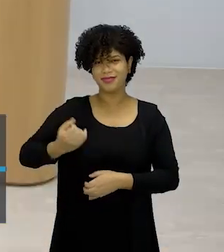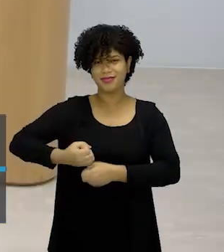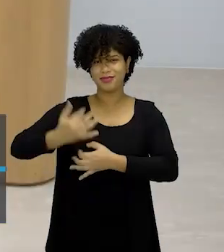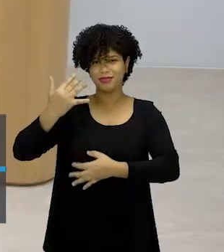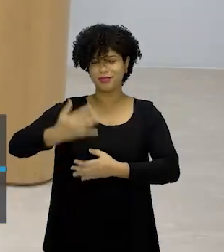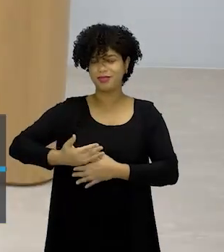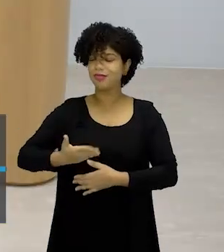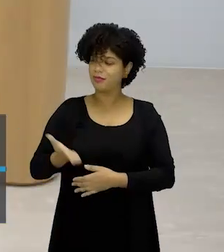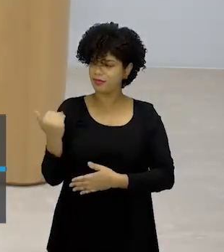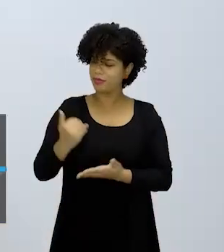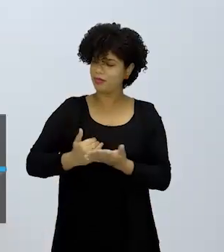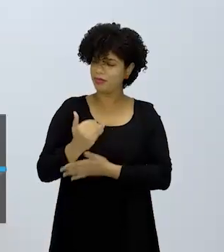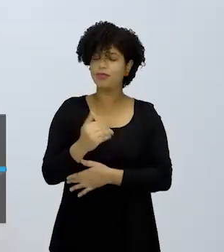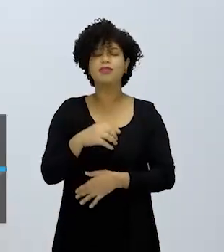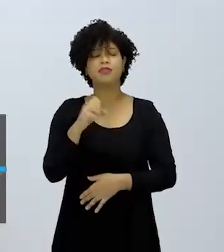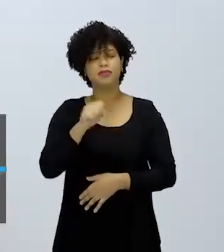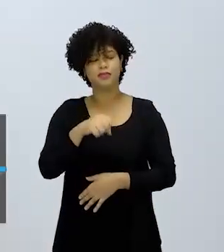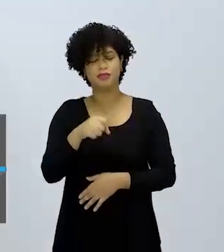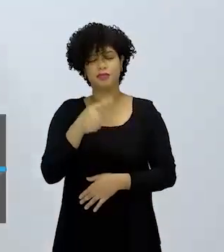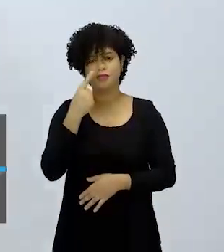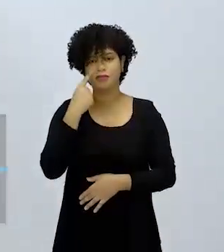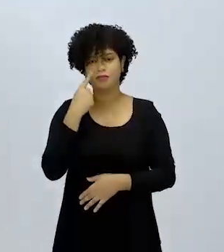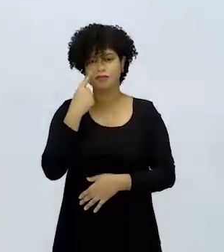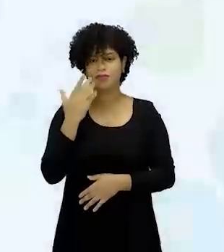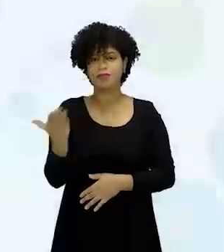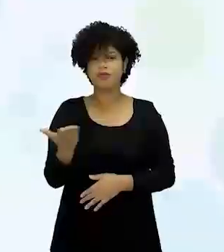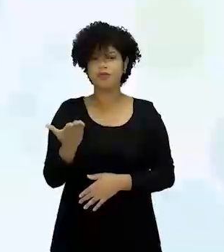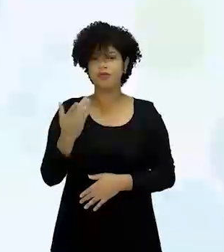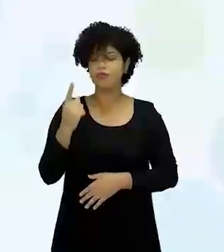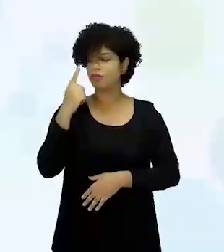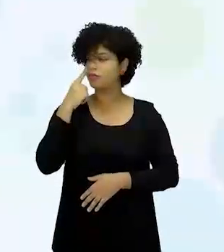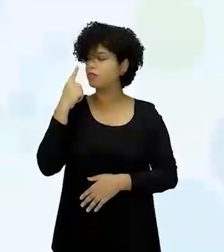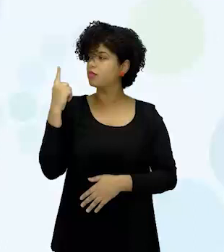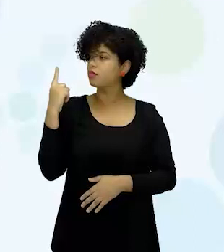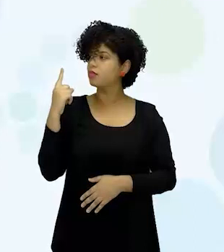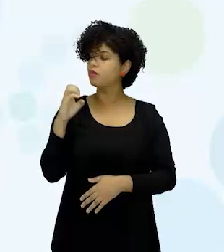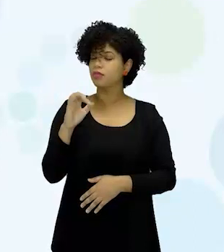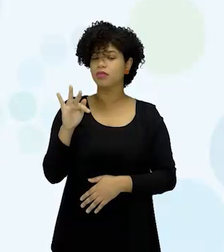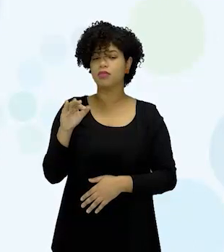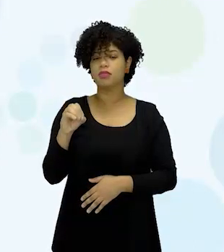Professora Roberta, vamos começar? Vamos sim. Então, a habilidade dessa sequência, olha lá.